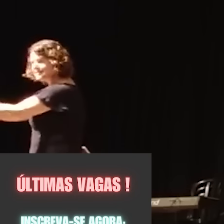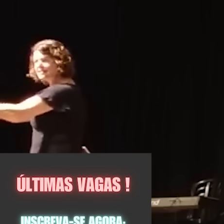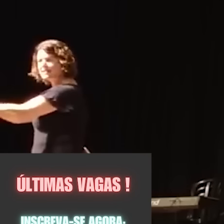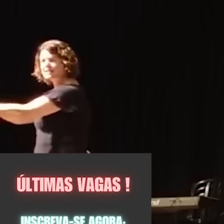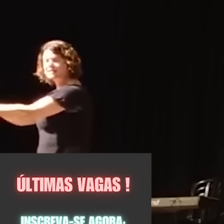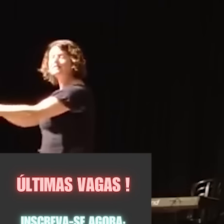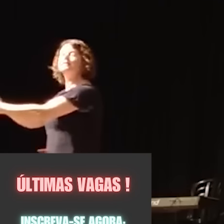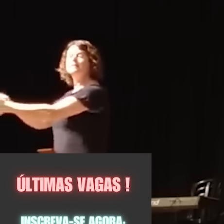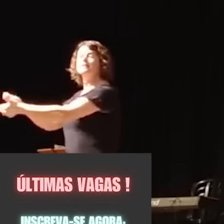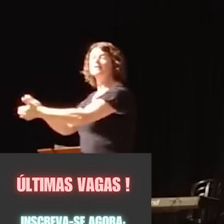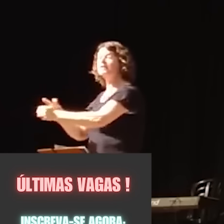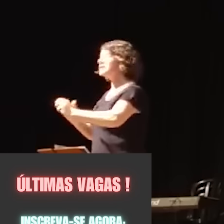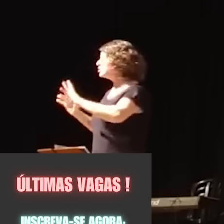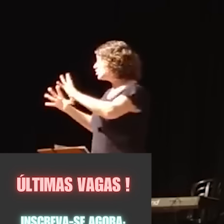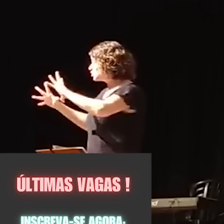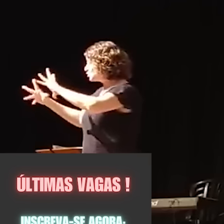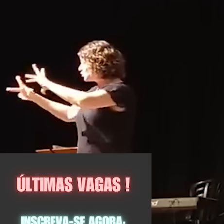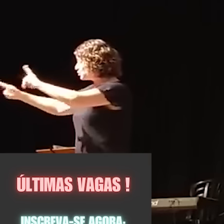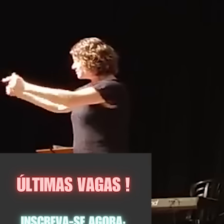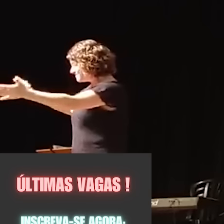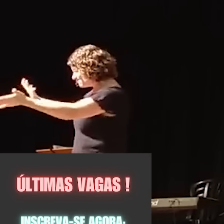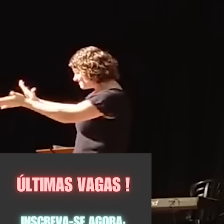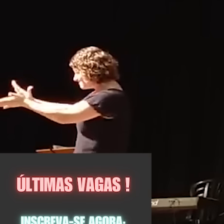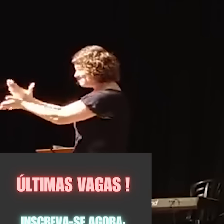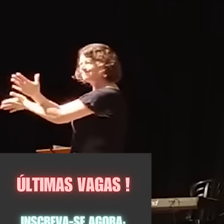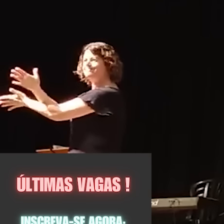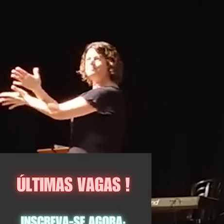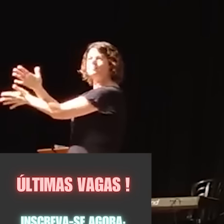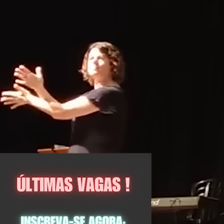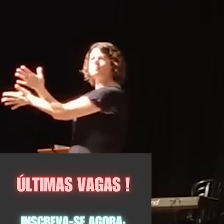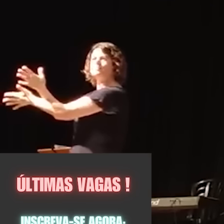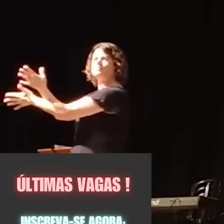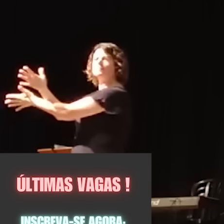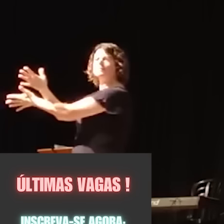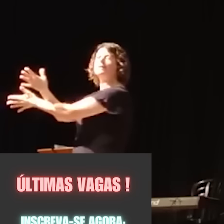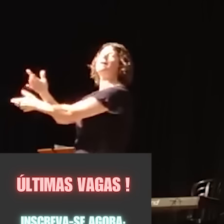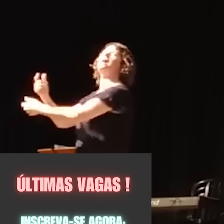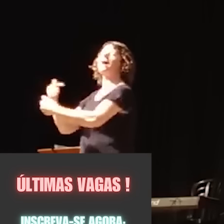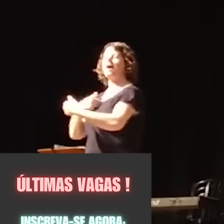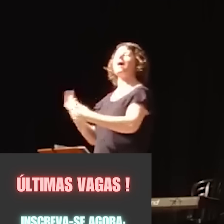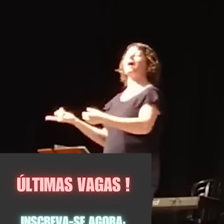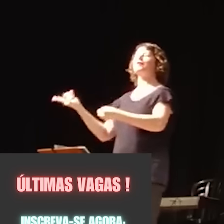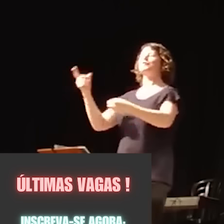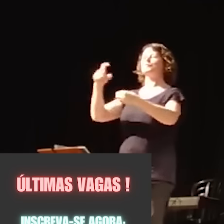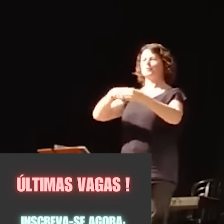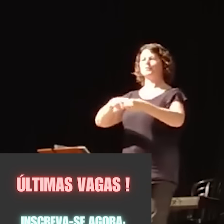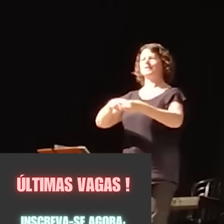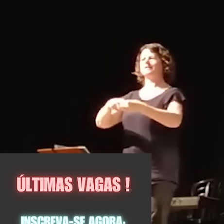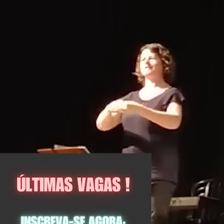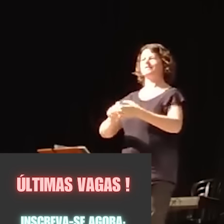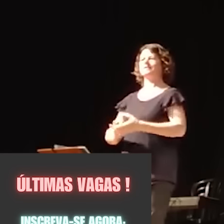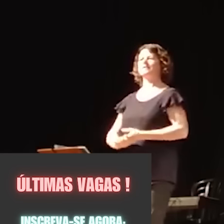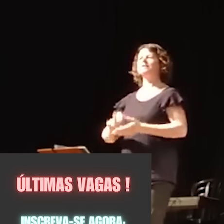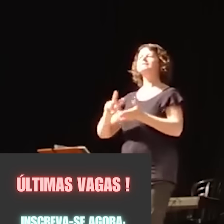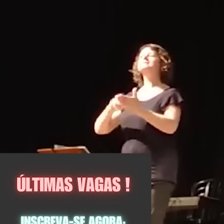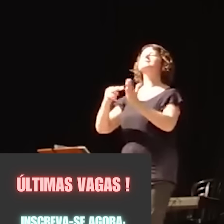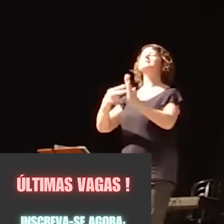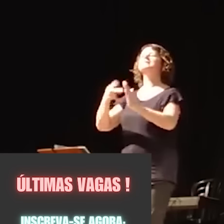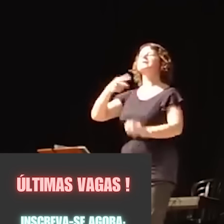eles estavam aniquilados el estavam debaixo dos meus pés significa não temos